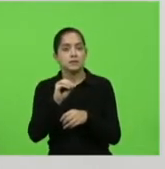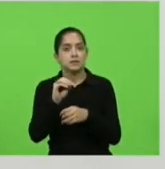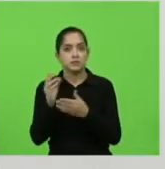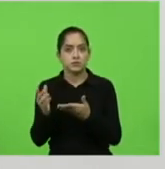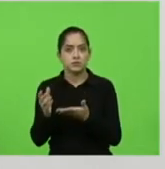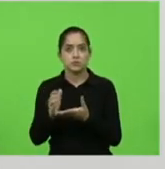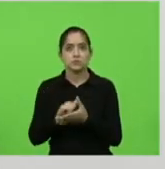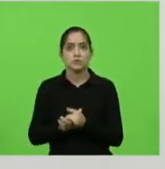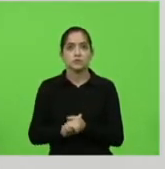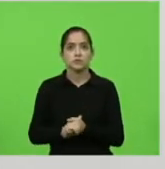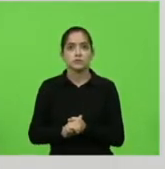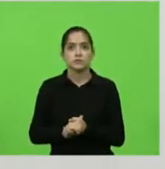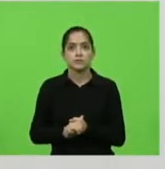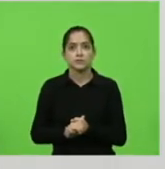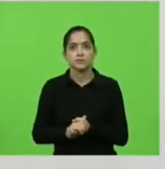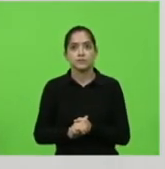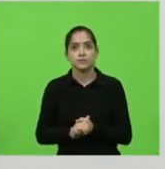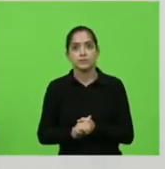com